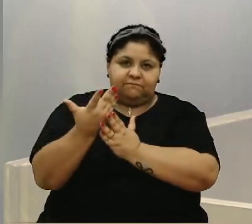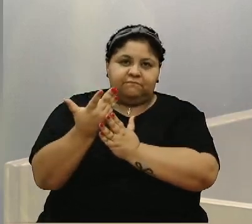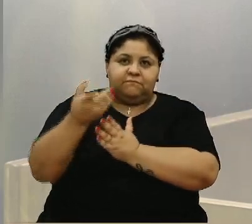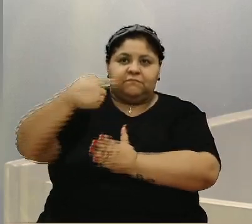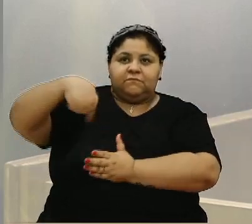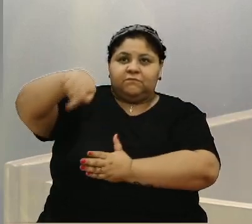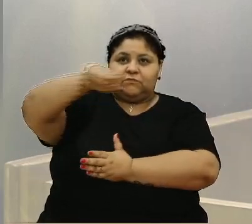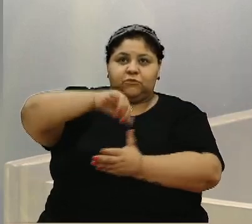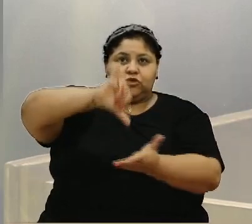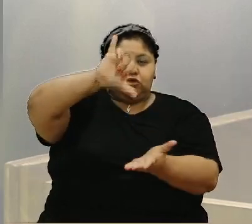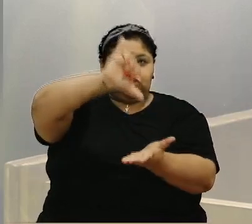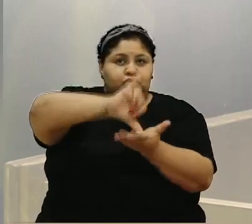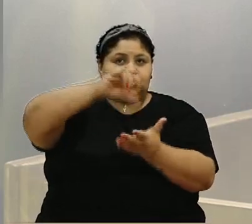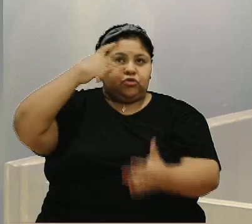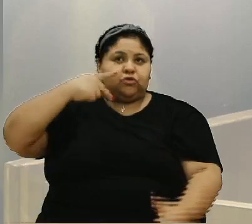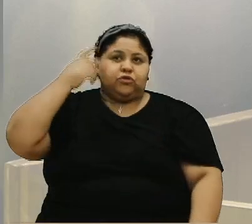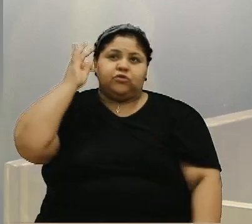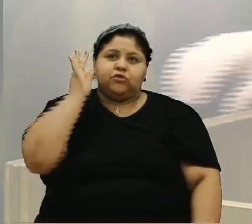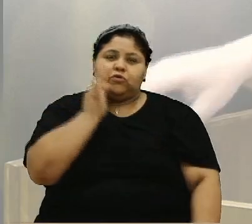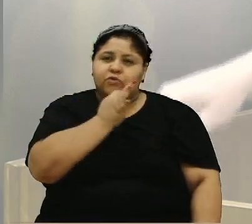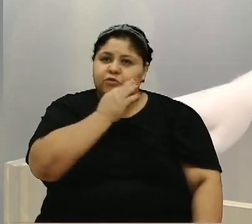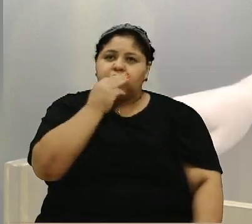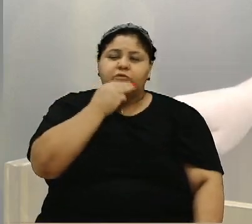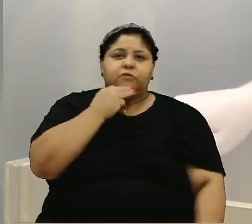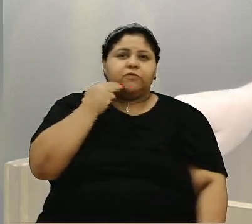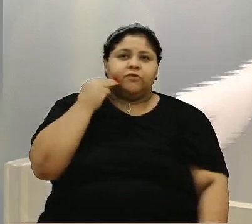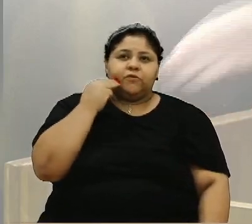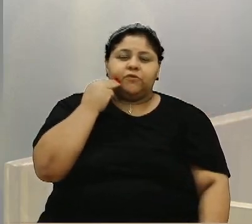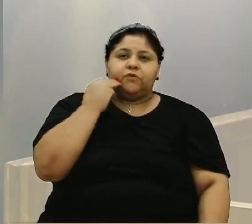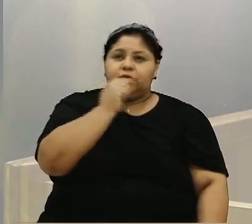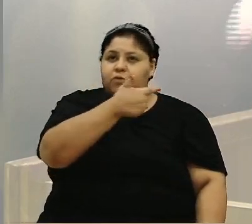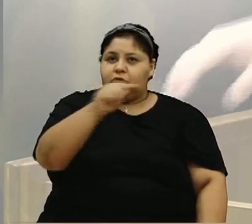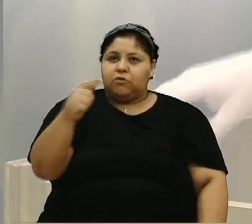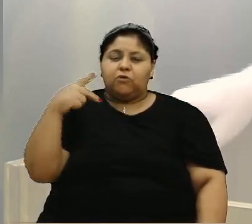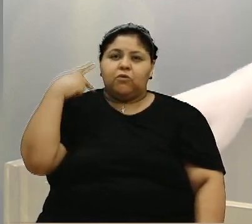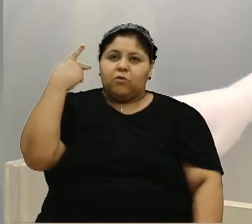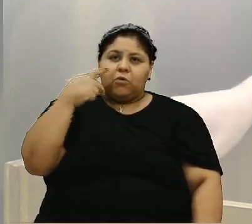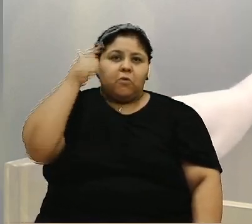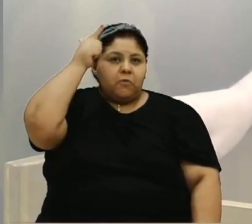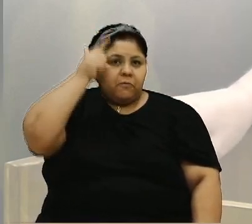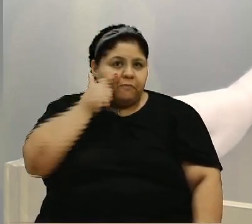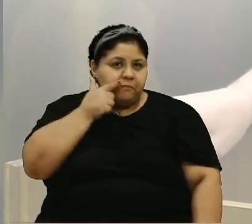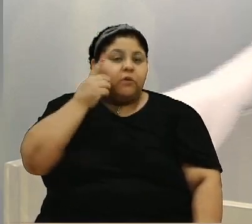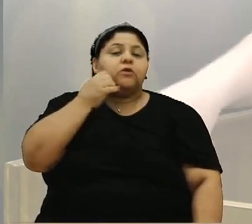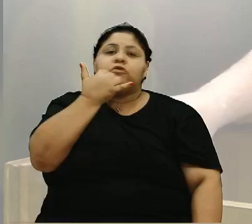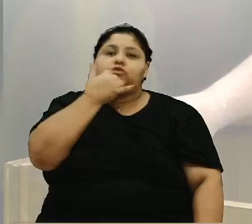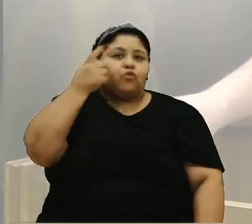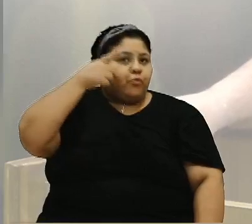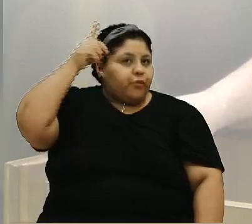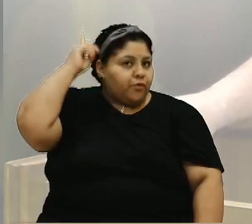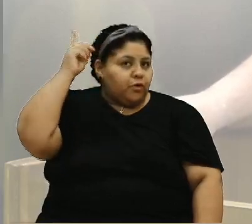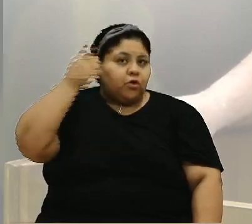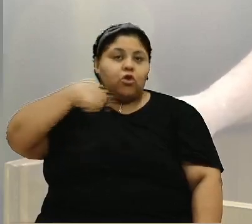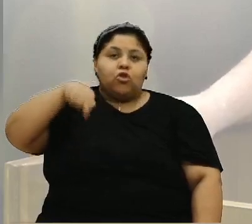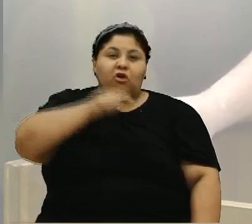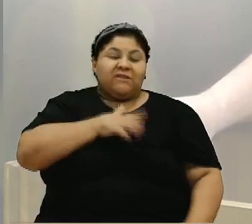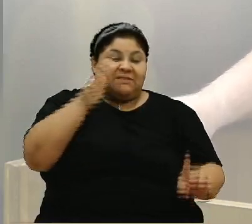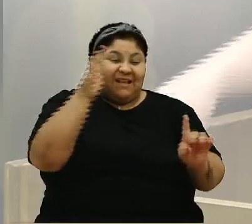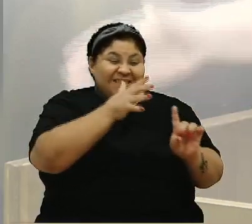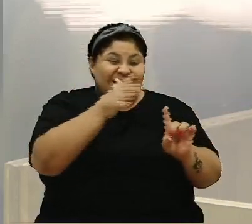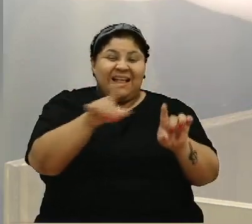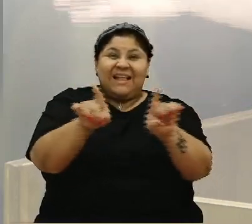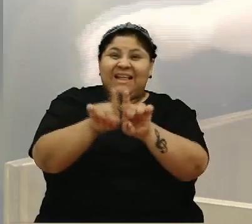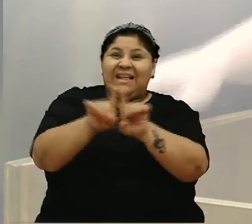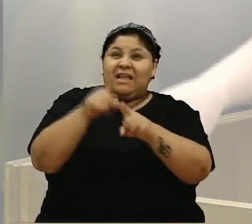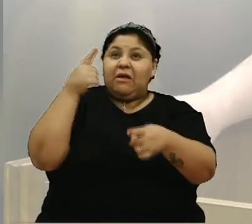nós do Centro, vereadora Tati, vereadora Marisol e outros vereadores, vereador Lucas, nós somos atacados aqui também, porque